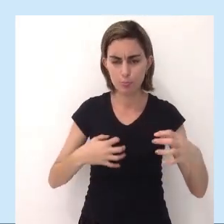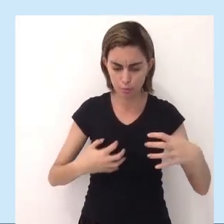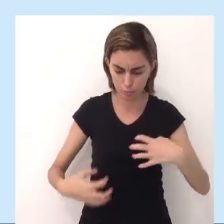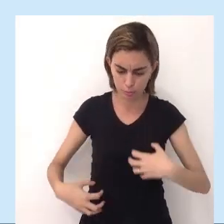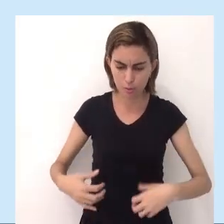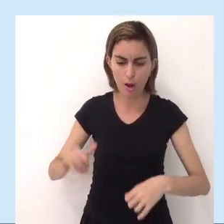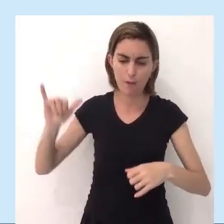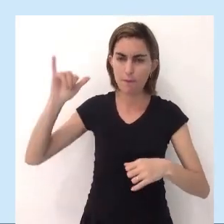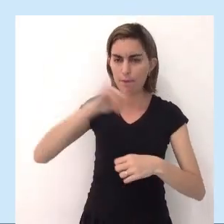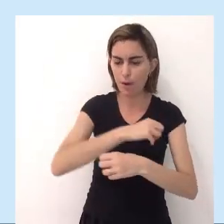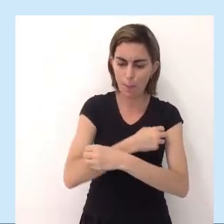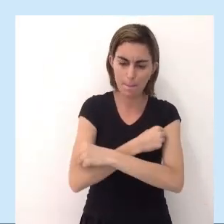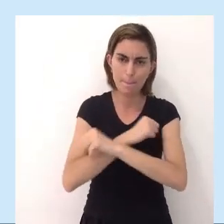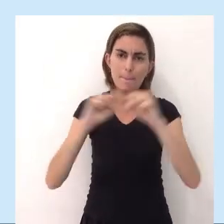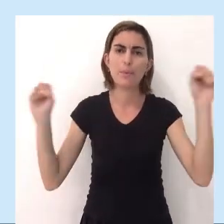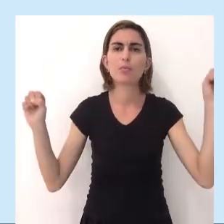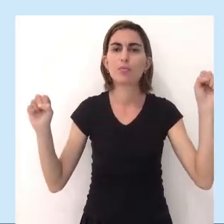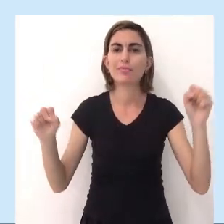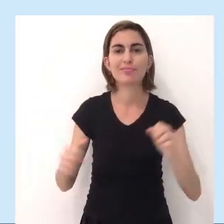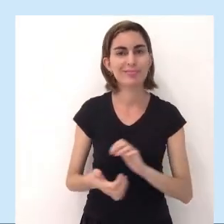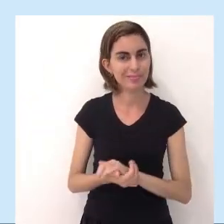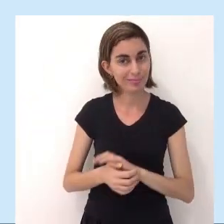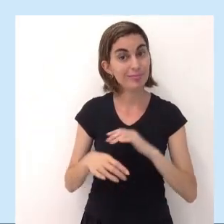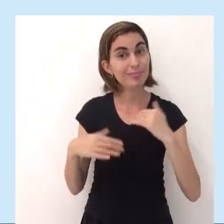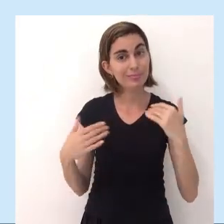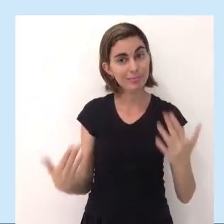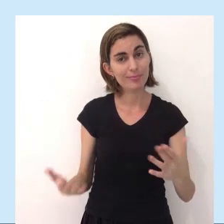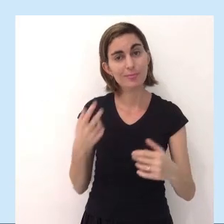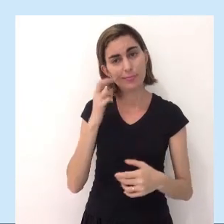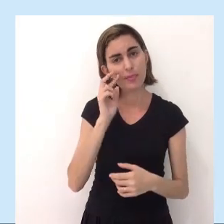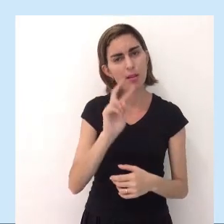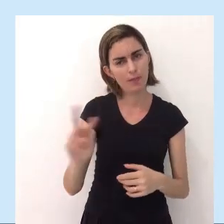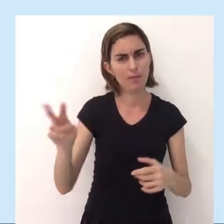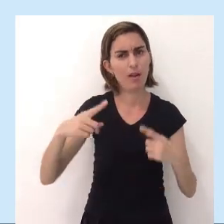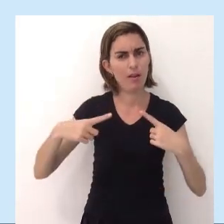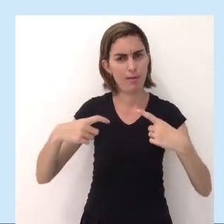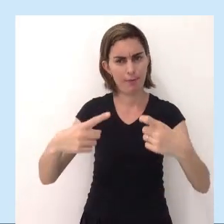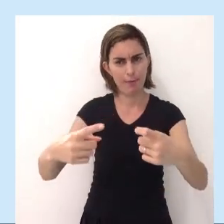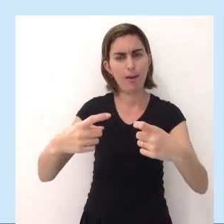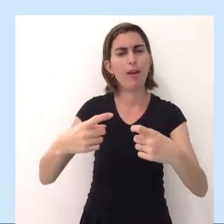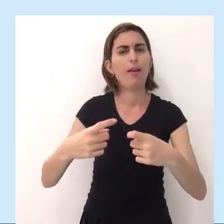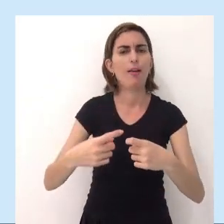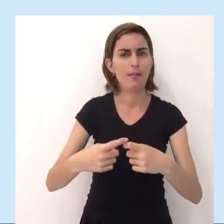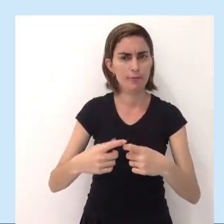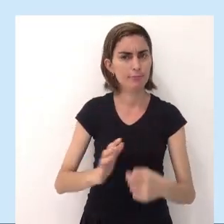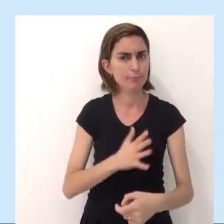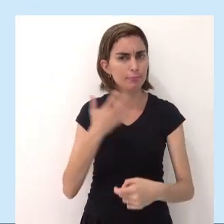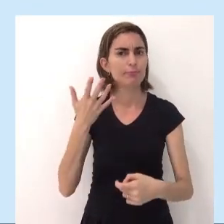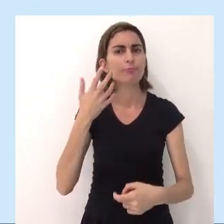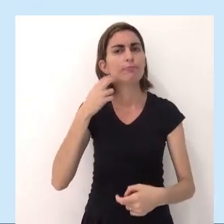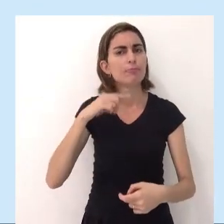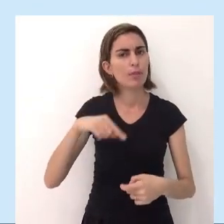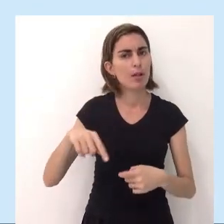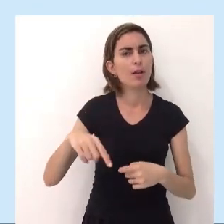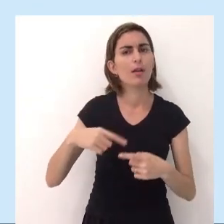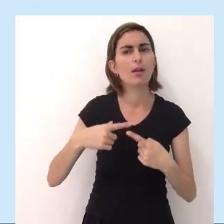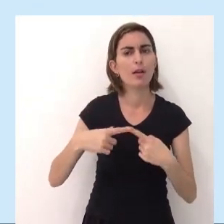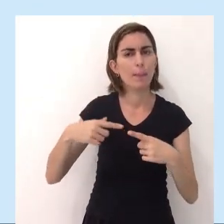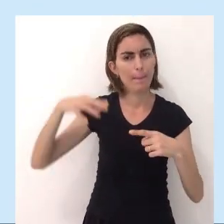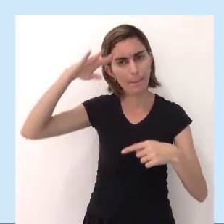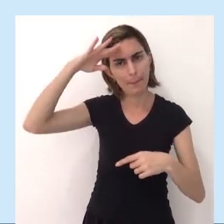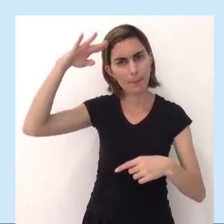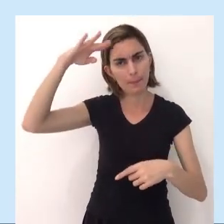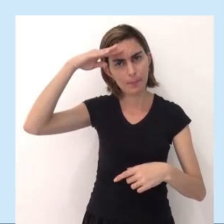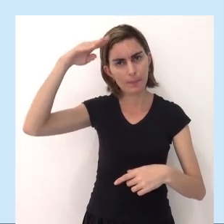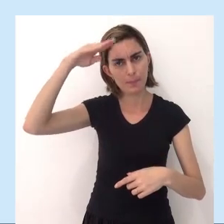né, aviões que foram de lá enviados. Então, a gente vai ver que essa guerra ao terror vai ser um pressuposto